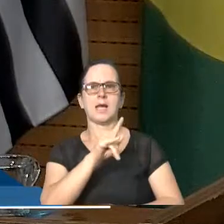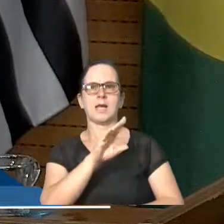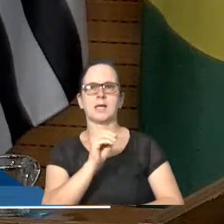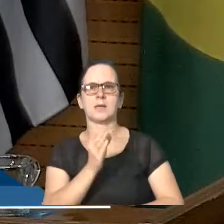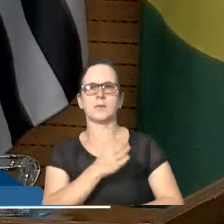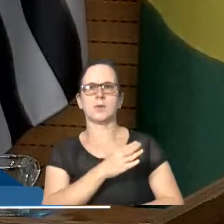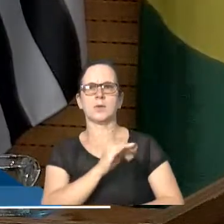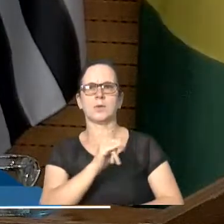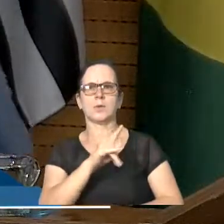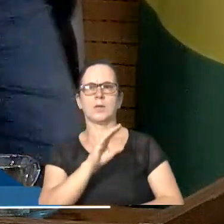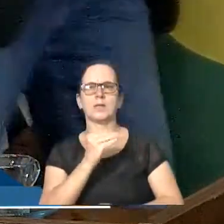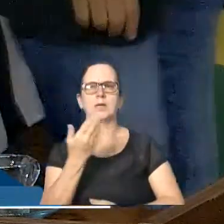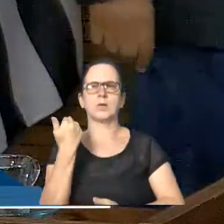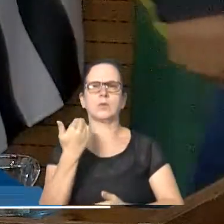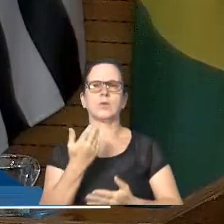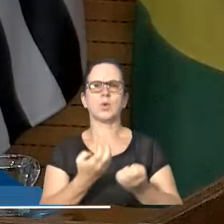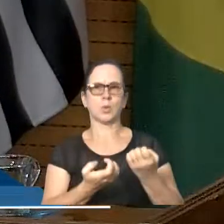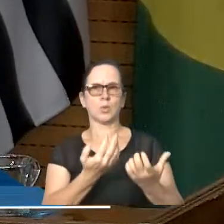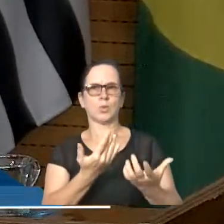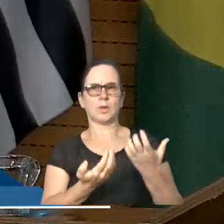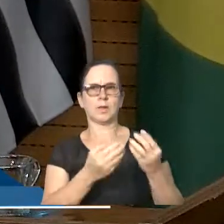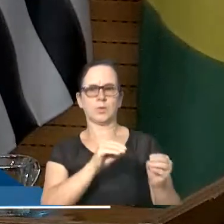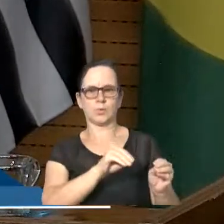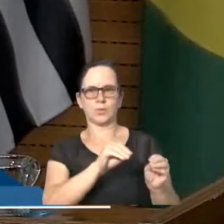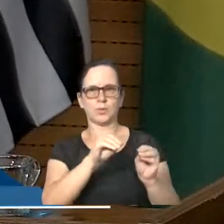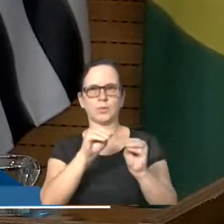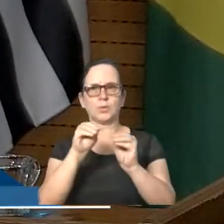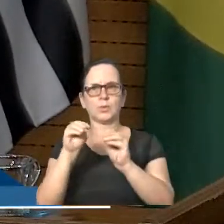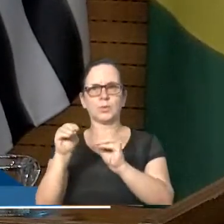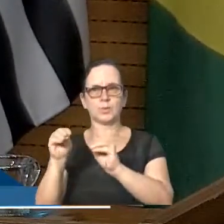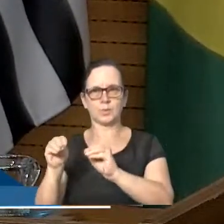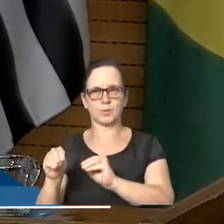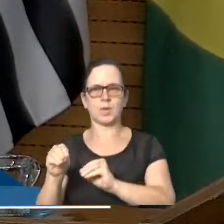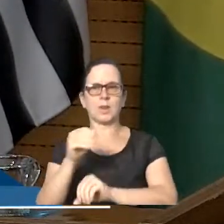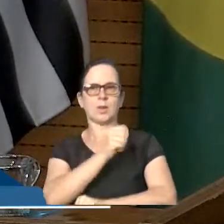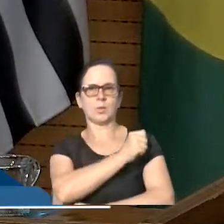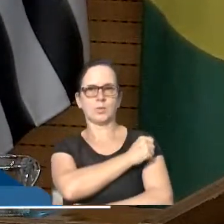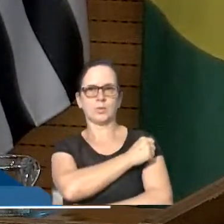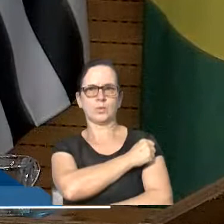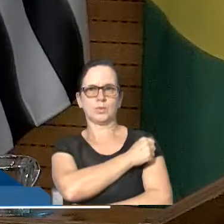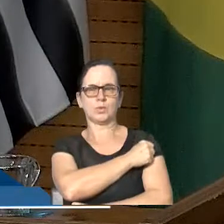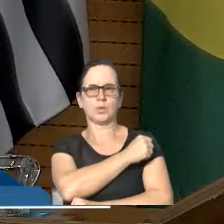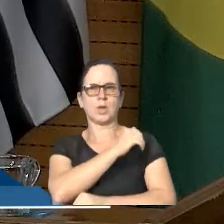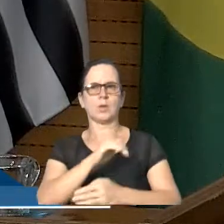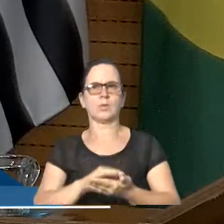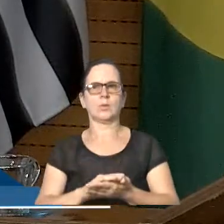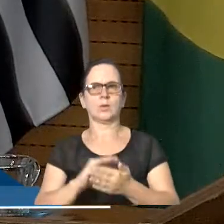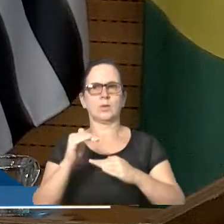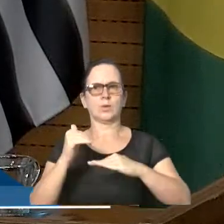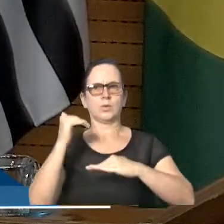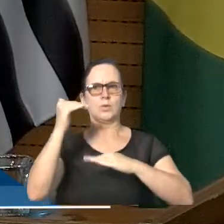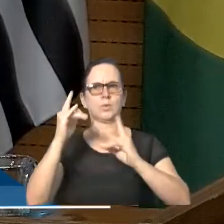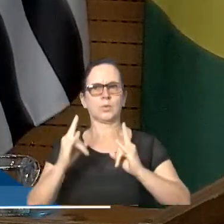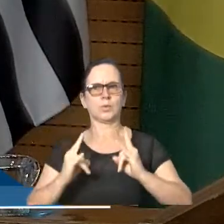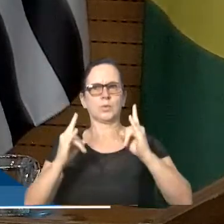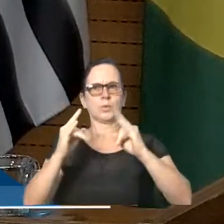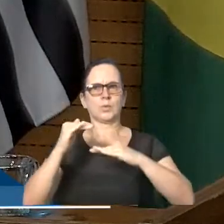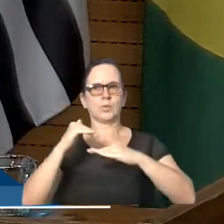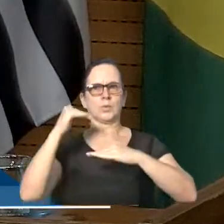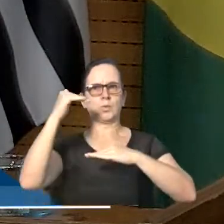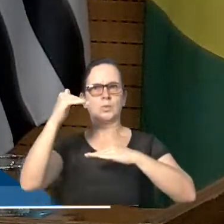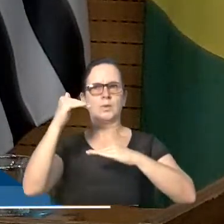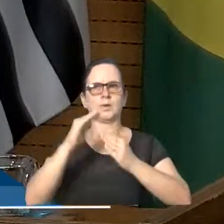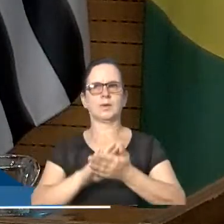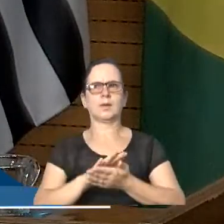por conta do incêndio que houve naquela escola, acabaram levando os alunos para o andar superior da Escola